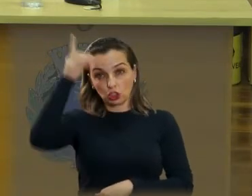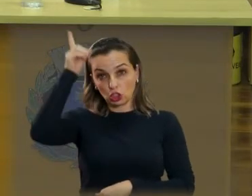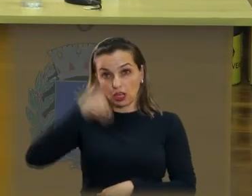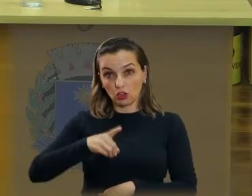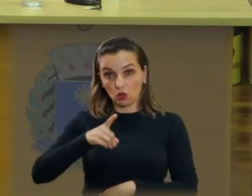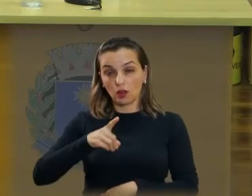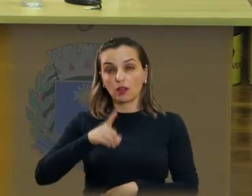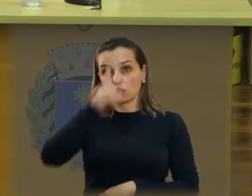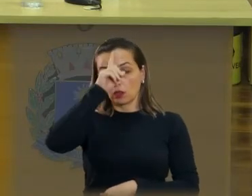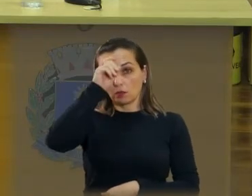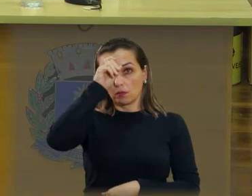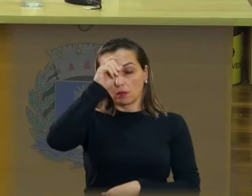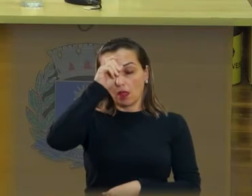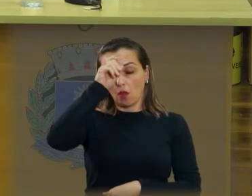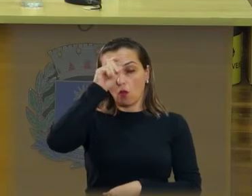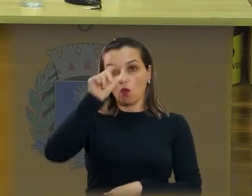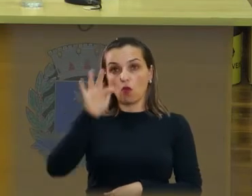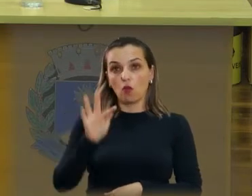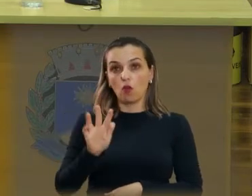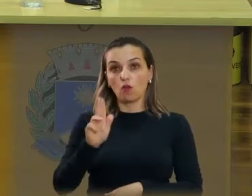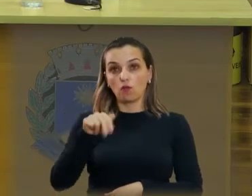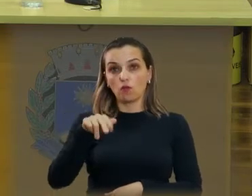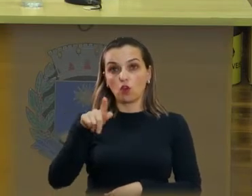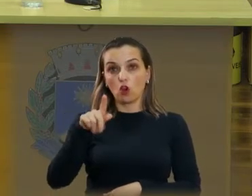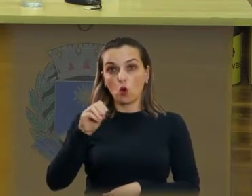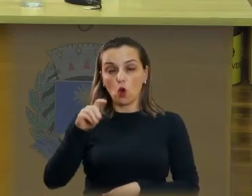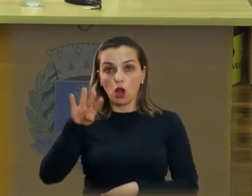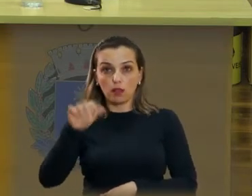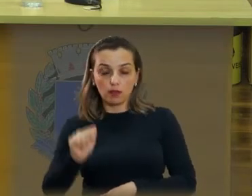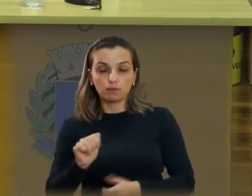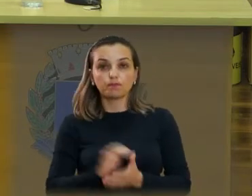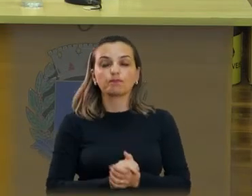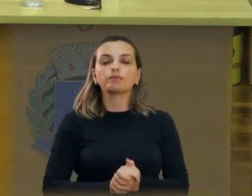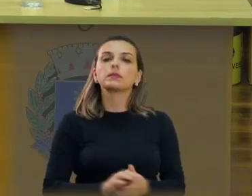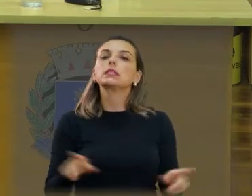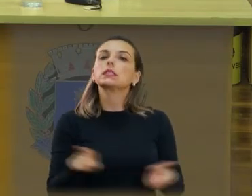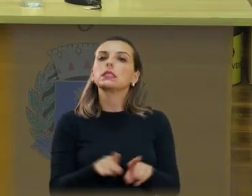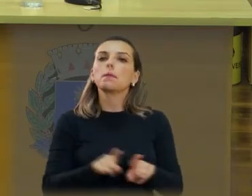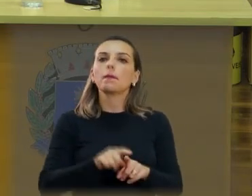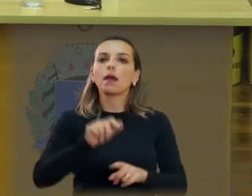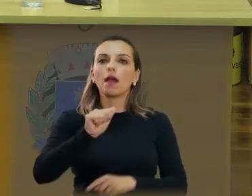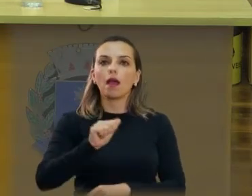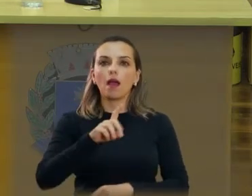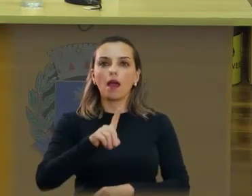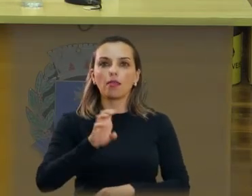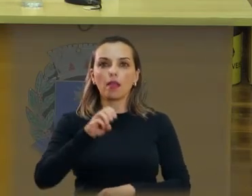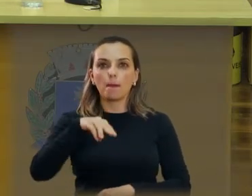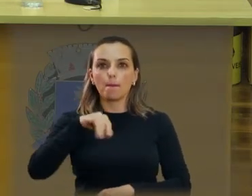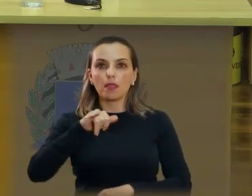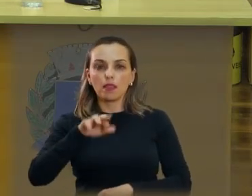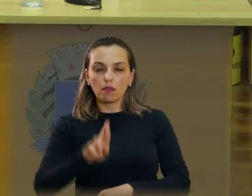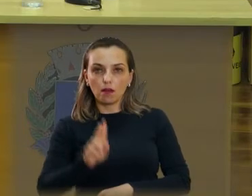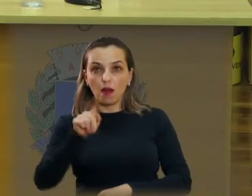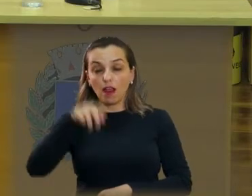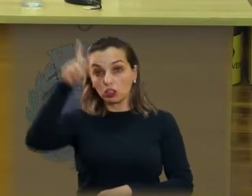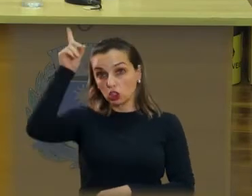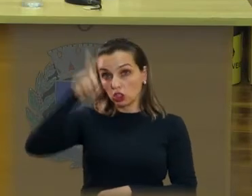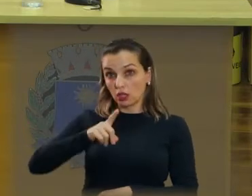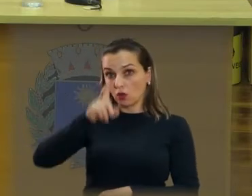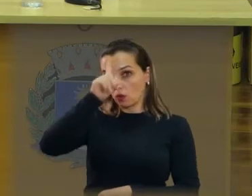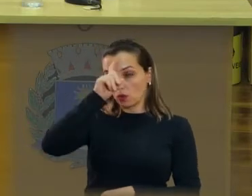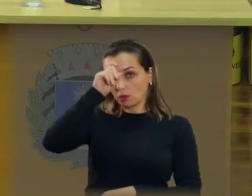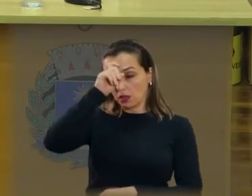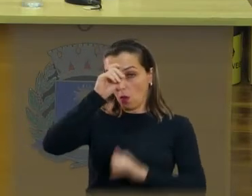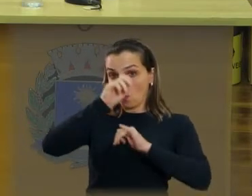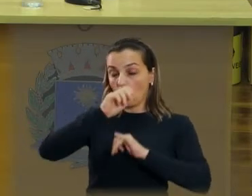Fungota. Logo depois, o doutor Ademir Sala, que também está representando e é diretor do Hospital